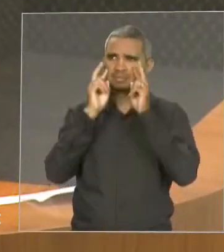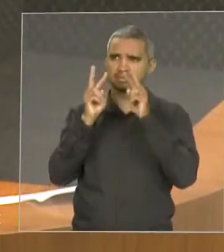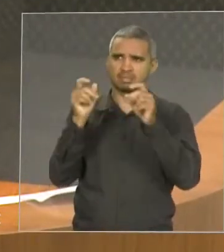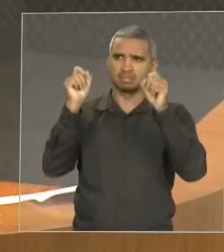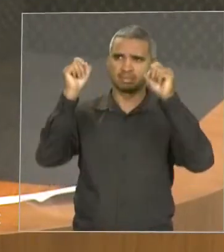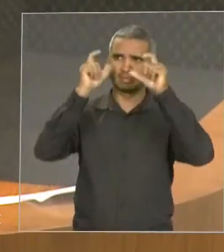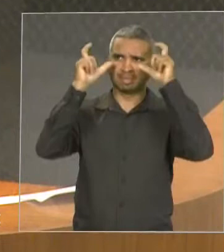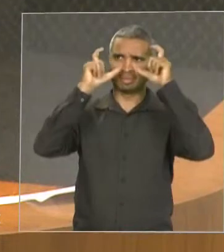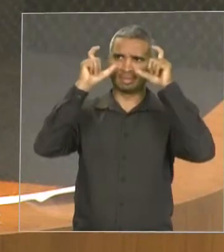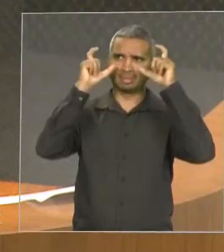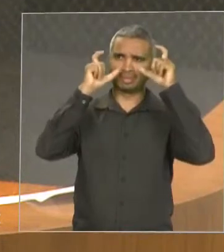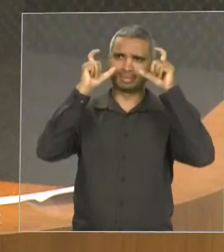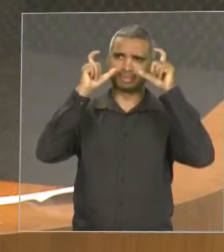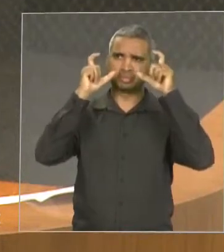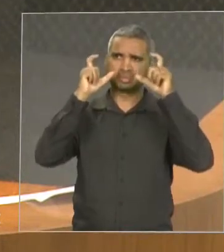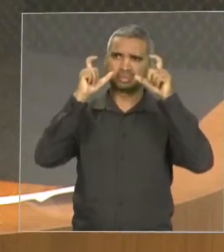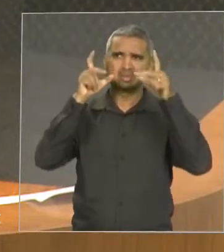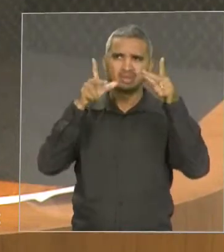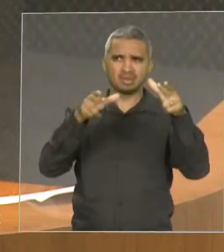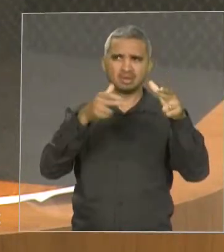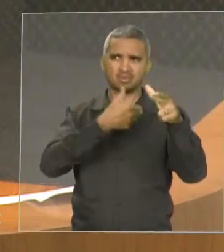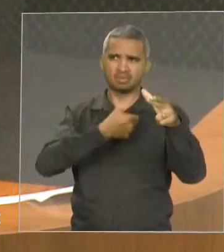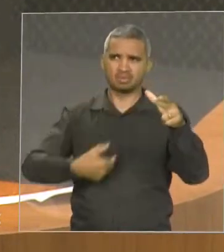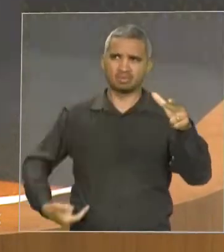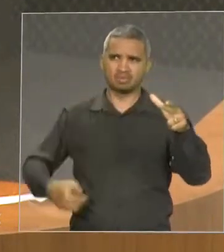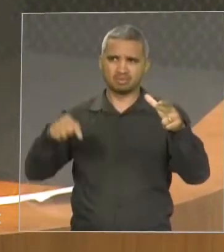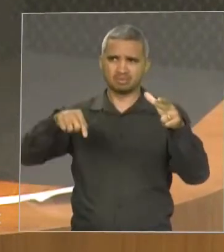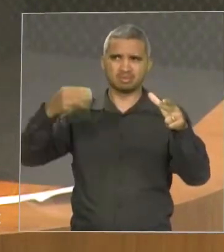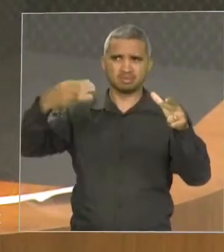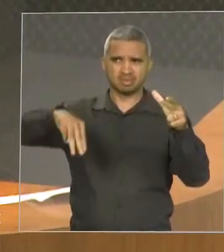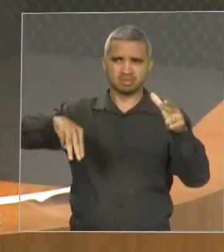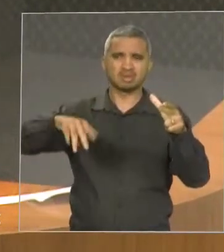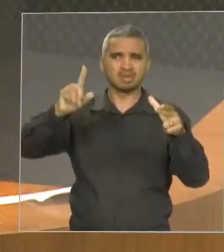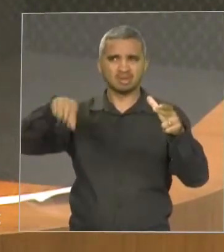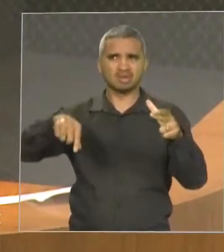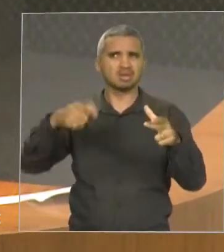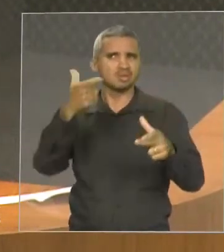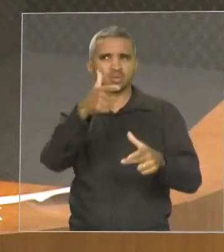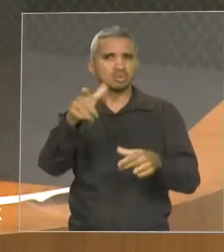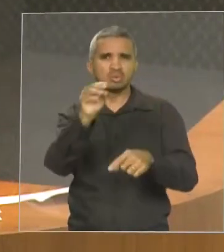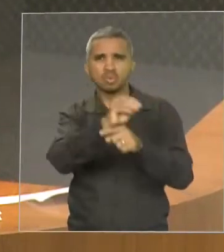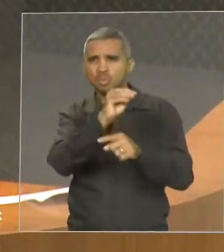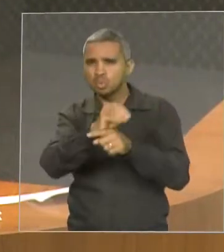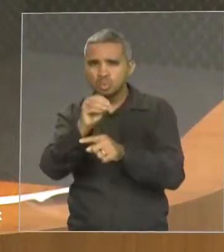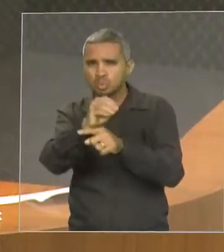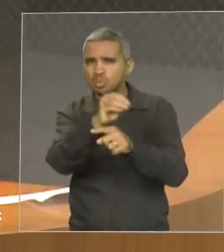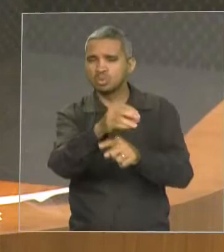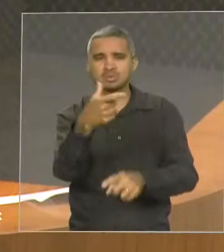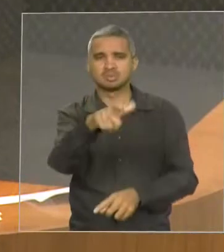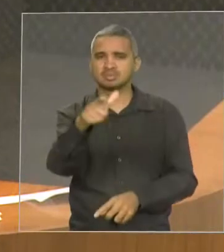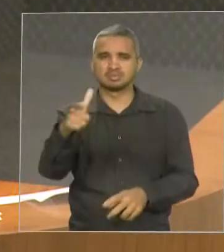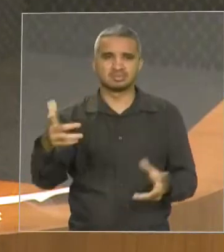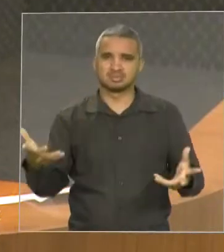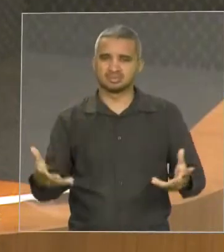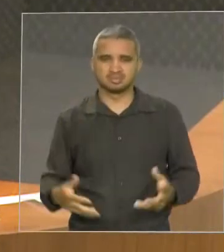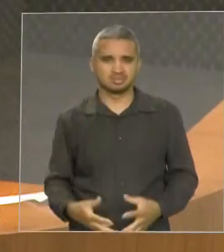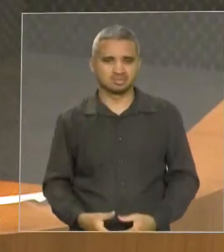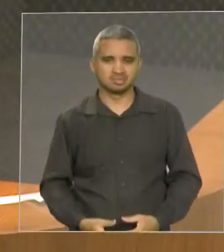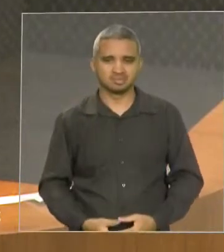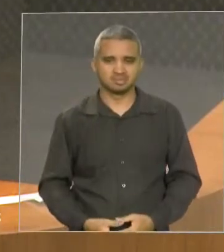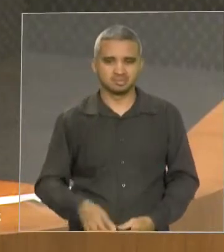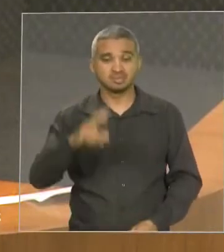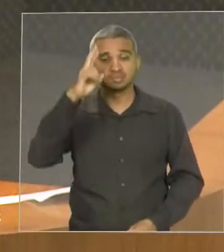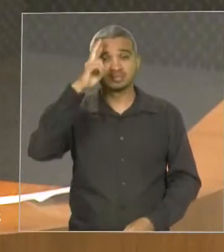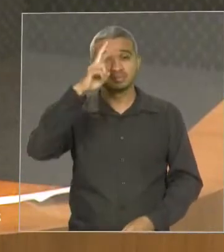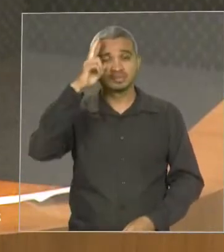do Maranhão trata a coisa pública. E aí, realmente, aí eu me lembrei da